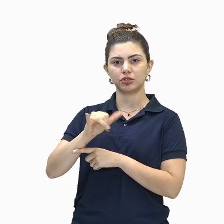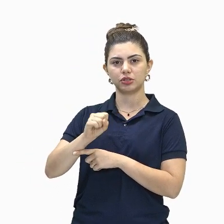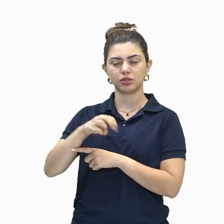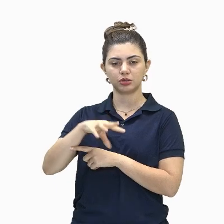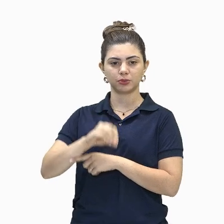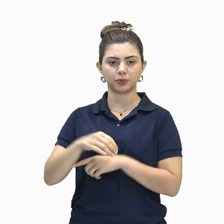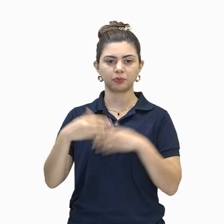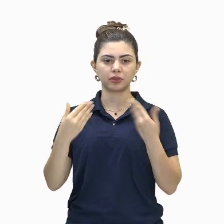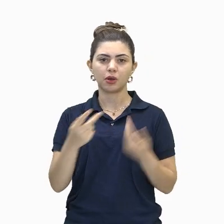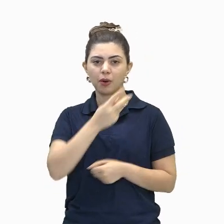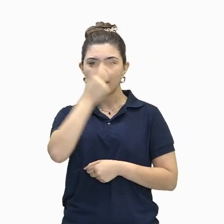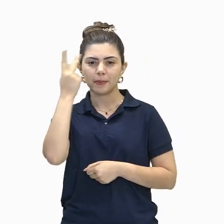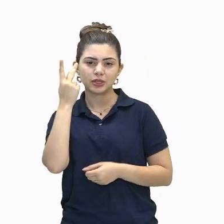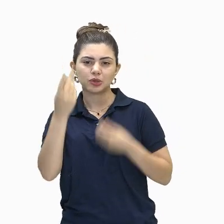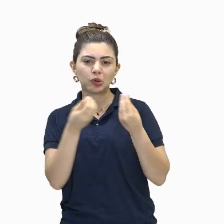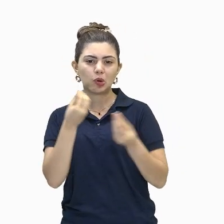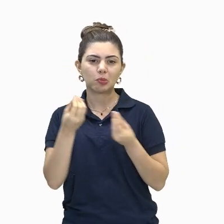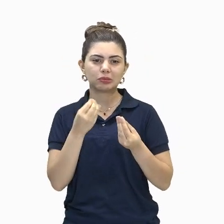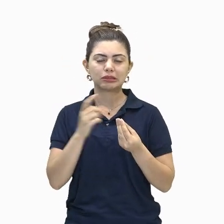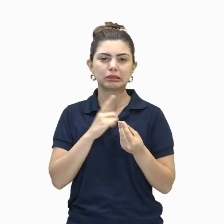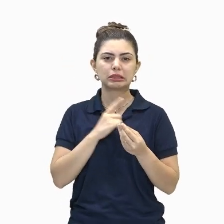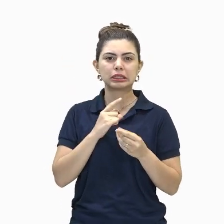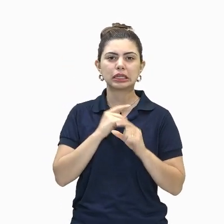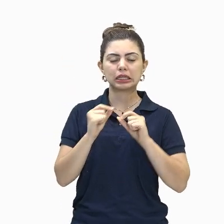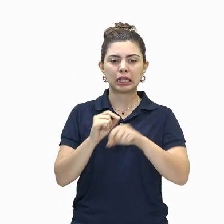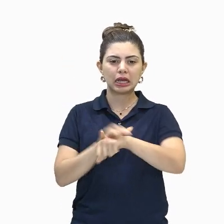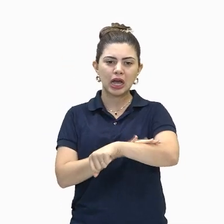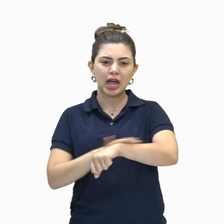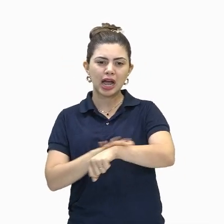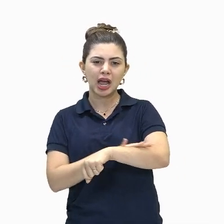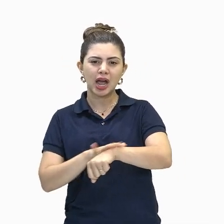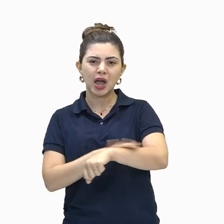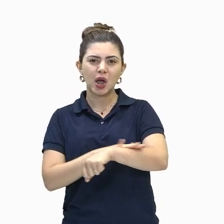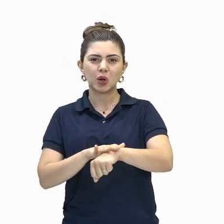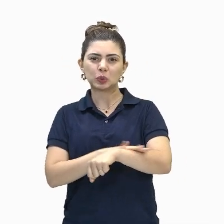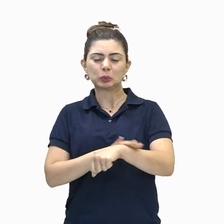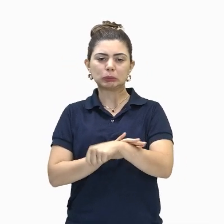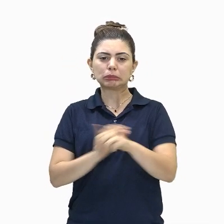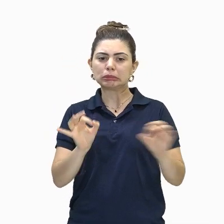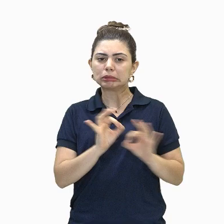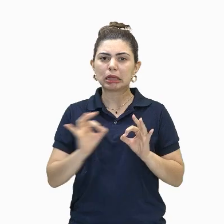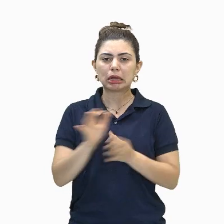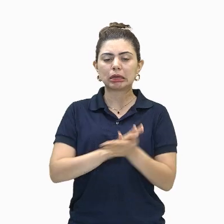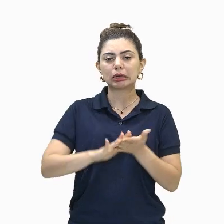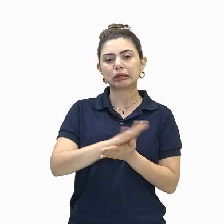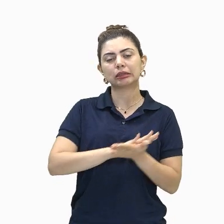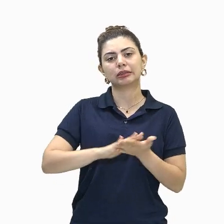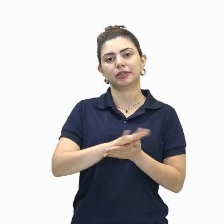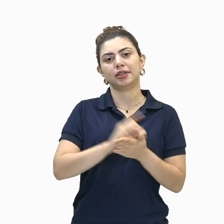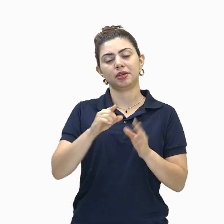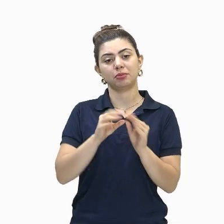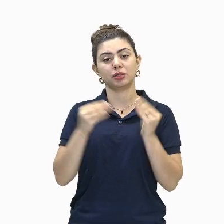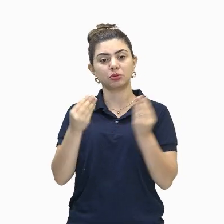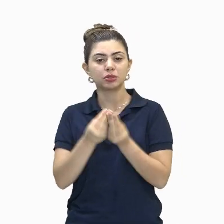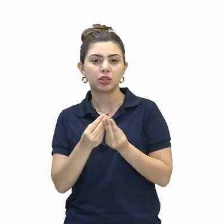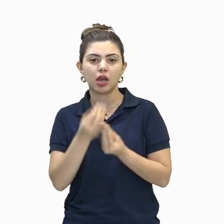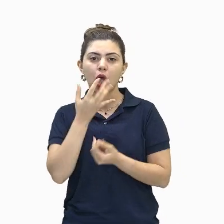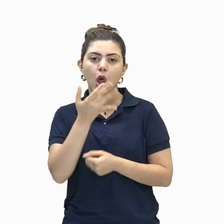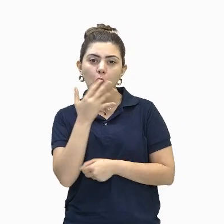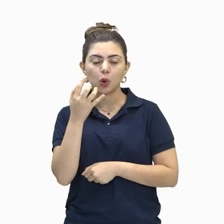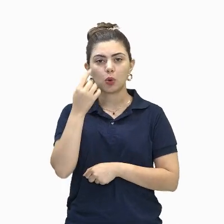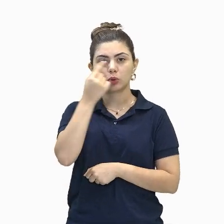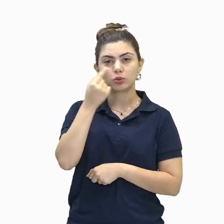nasce com pouca ou nenhuma produção de melanina, que é justamente a substância que dá coloração à cor da pele, do cabelo e dos olhos.